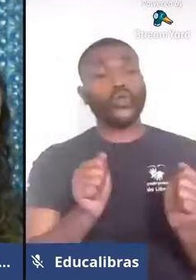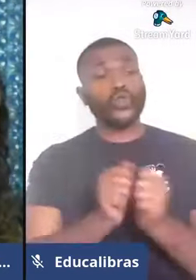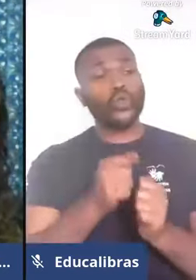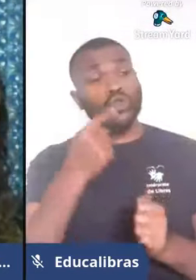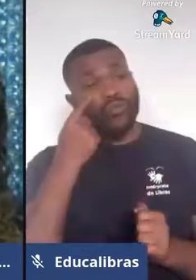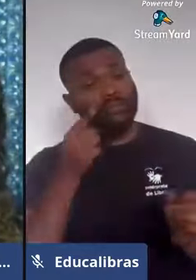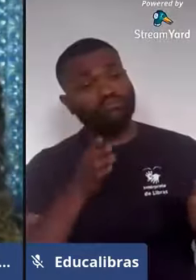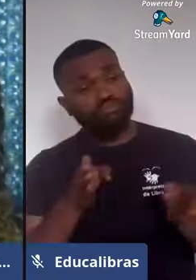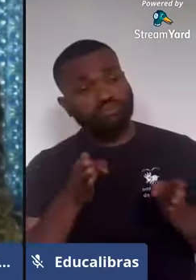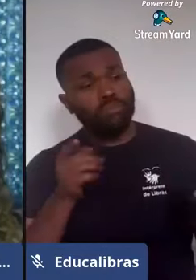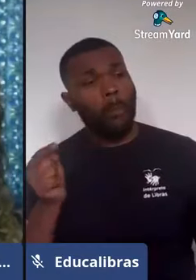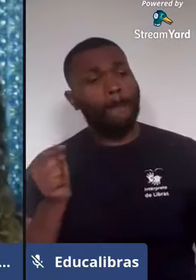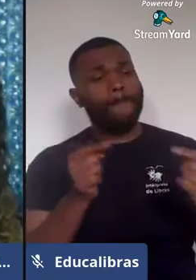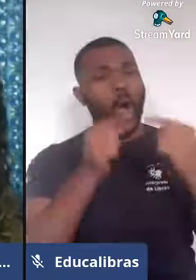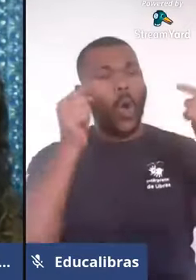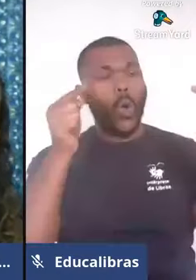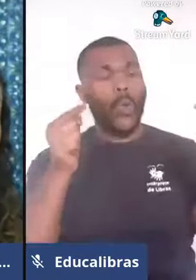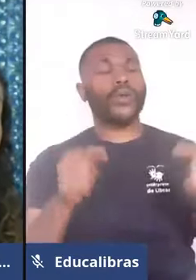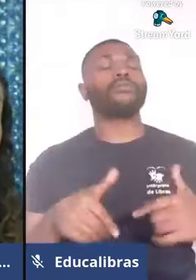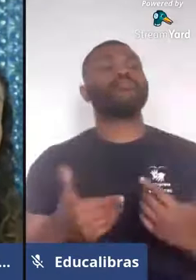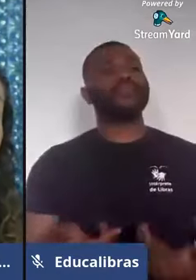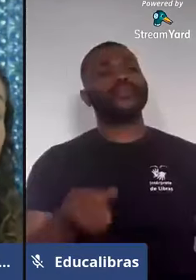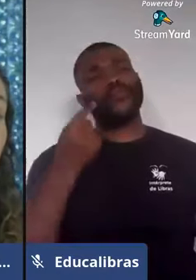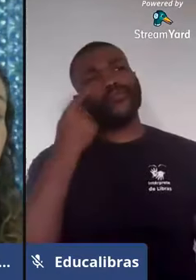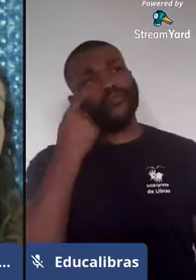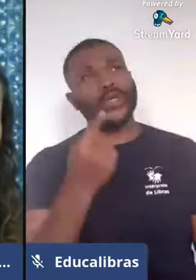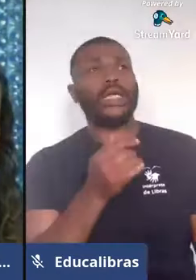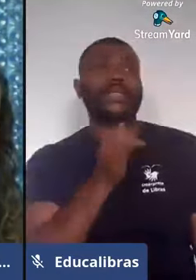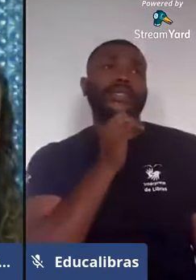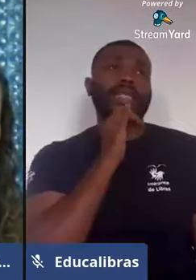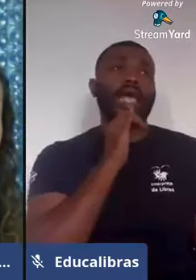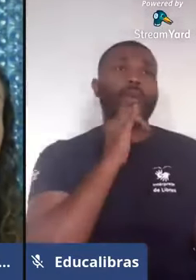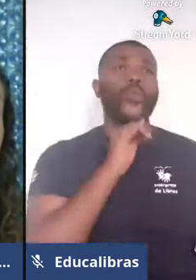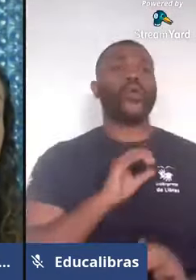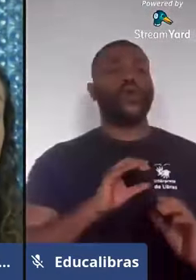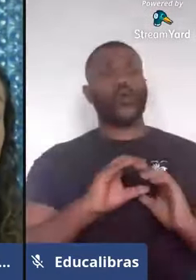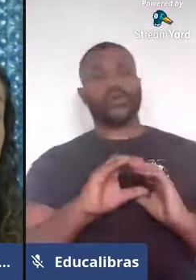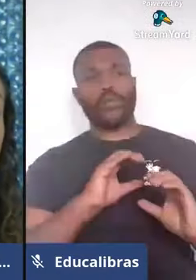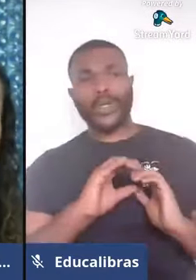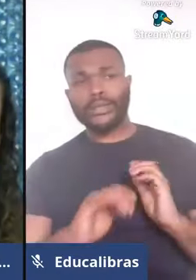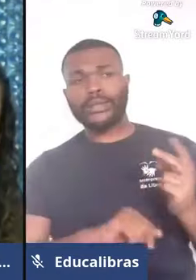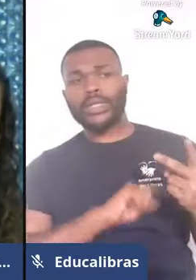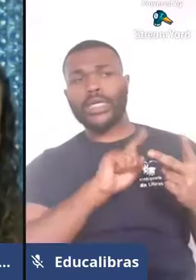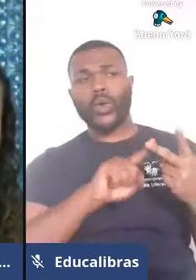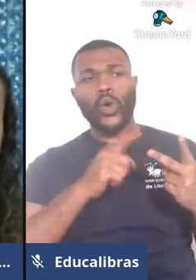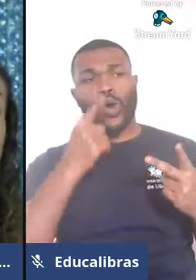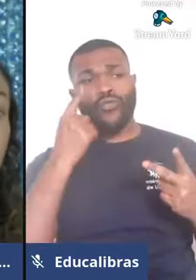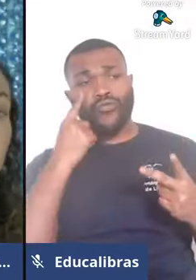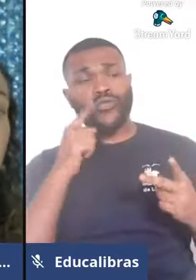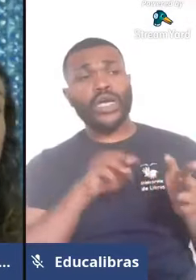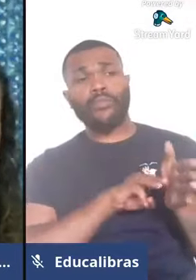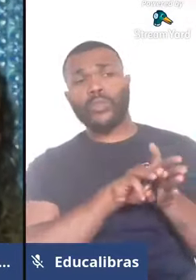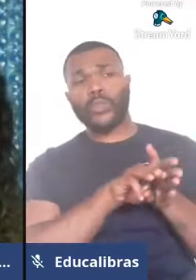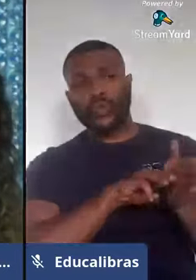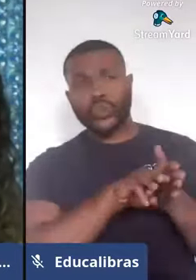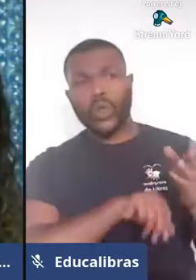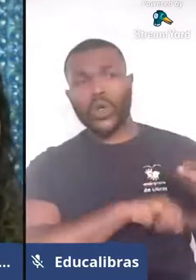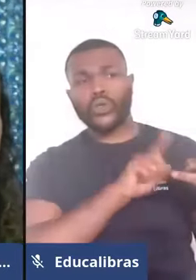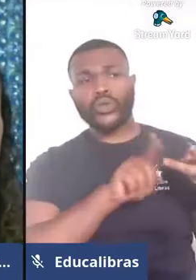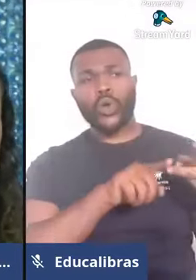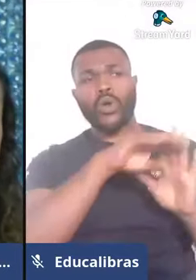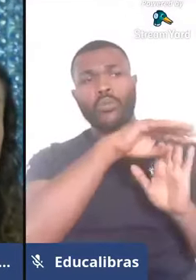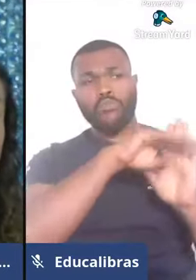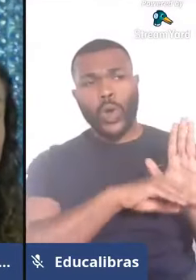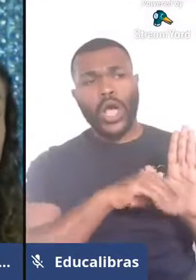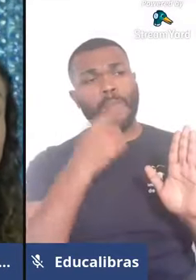acessibilidade. Então, a gente vai olhar a dimensão de comunicação, a gente vai olhar a dimensão metodológica, programática, vai olhar a